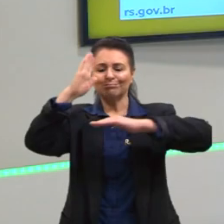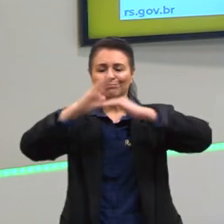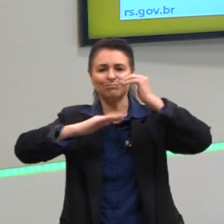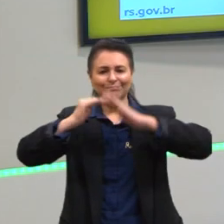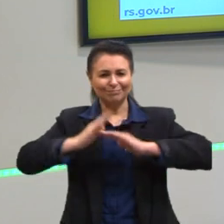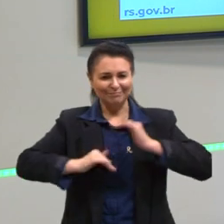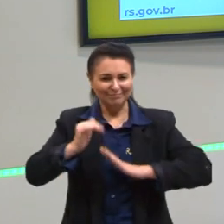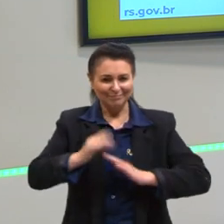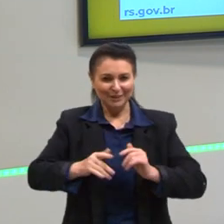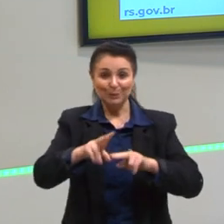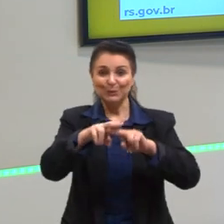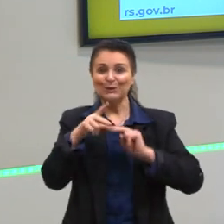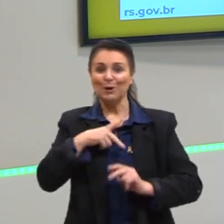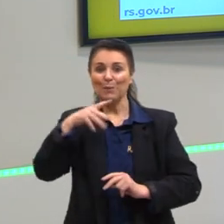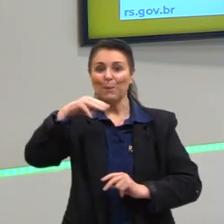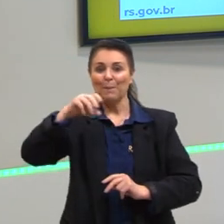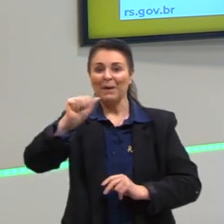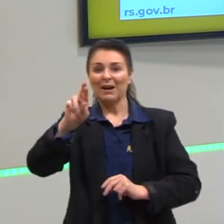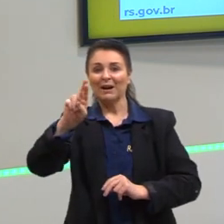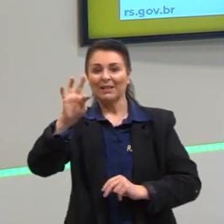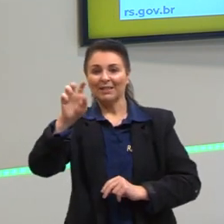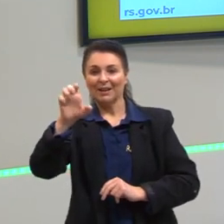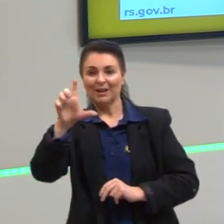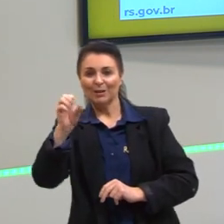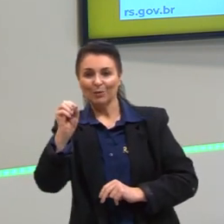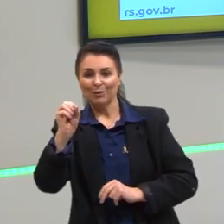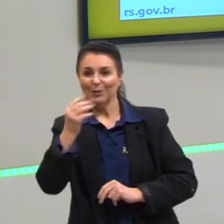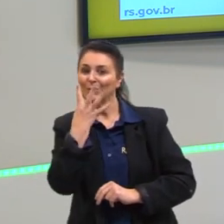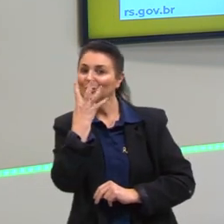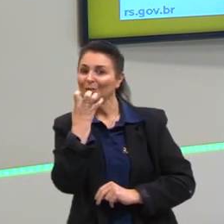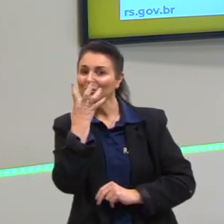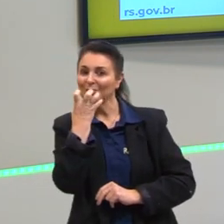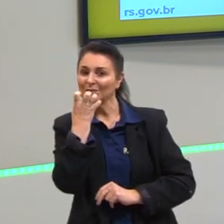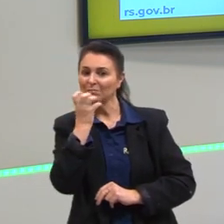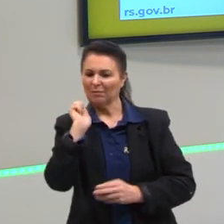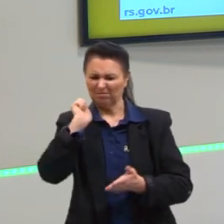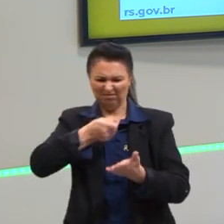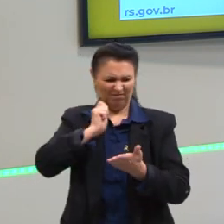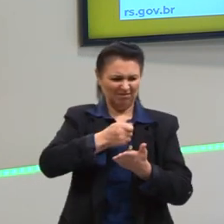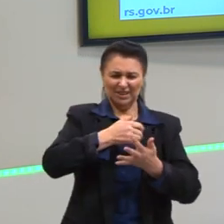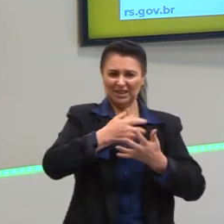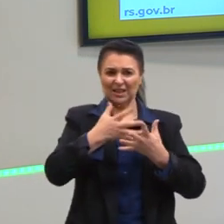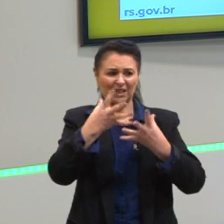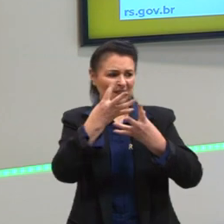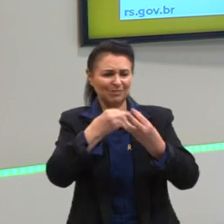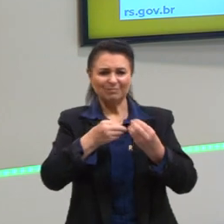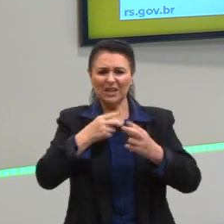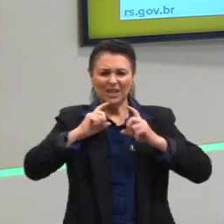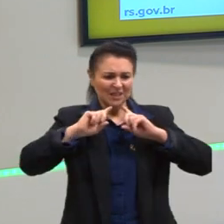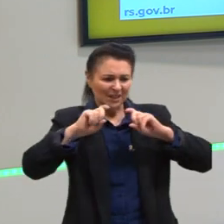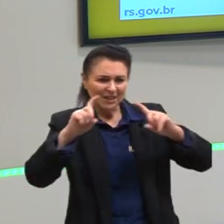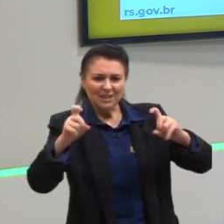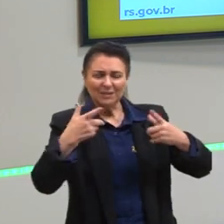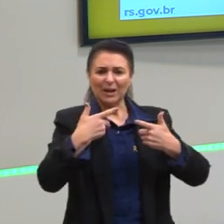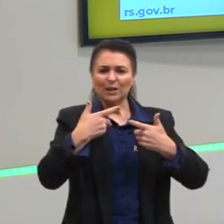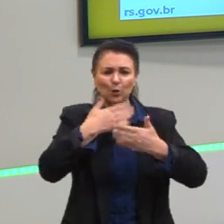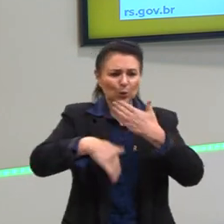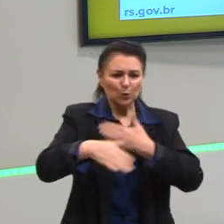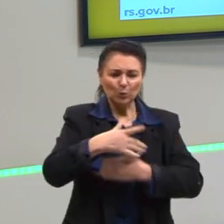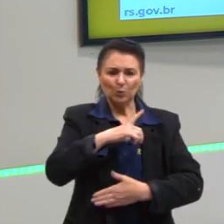por isso martelo rinite ele se propõe a questionar tudo que está aí né e o que que ele foi o